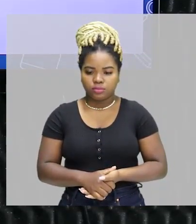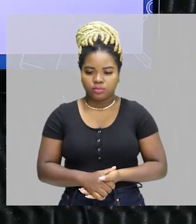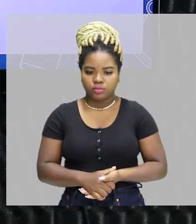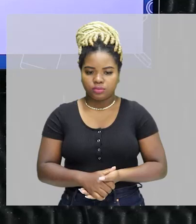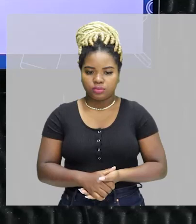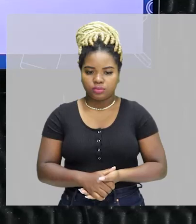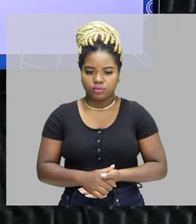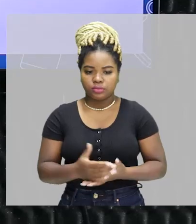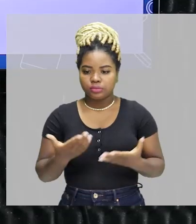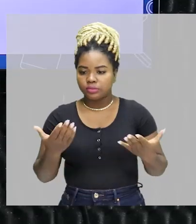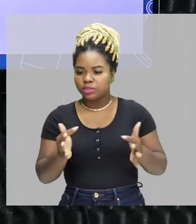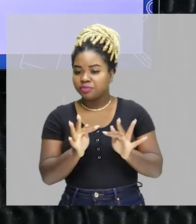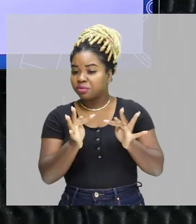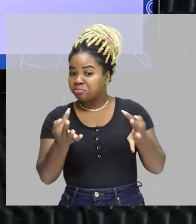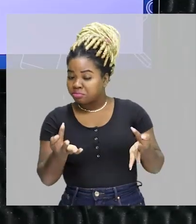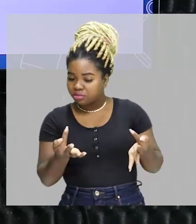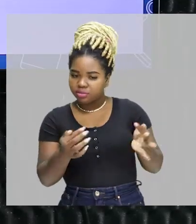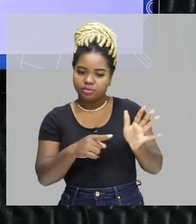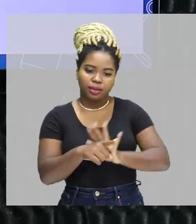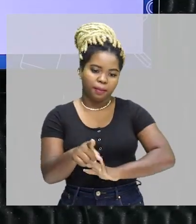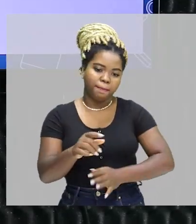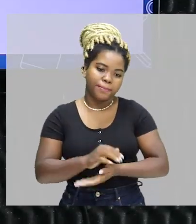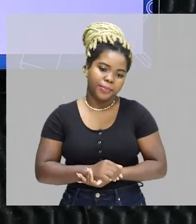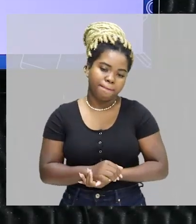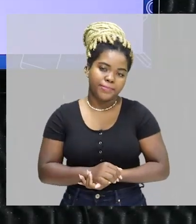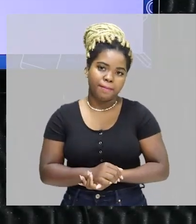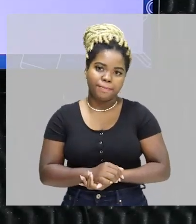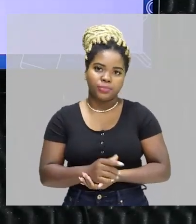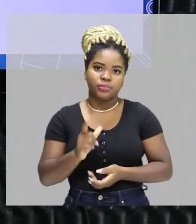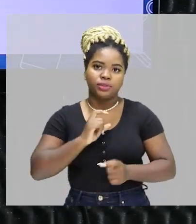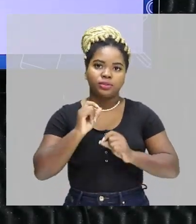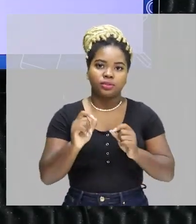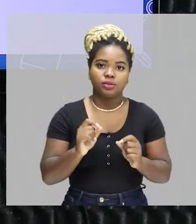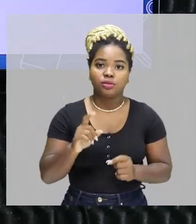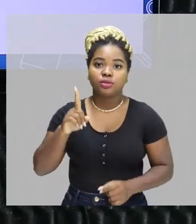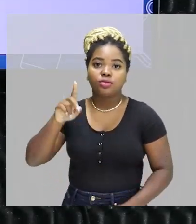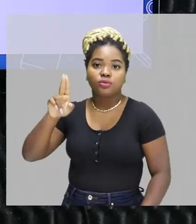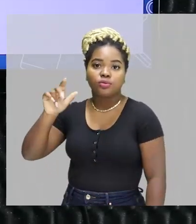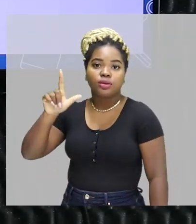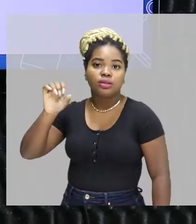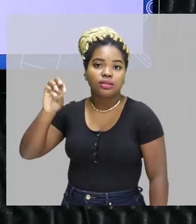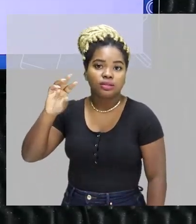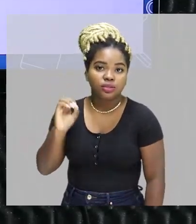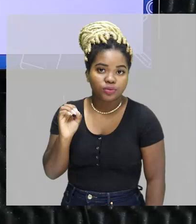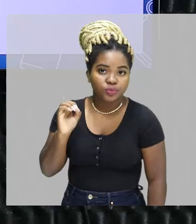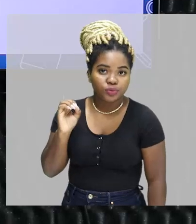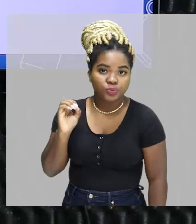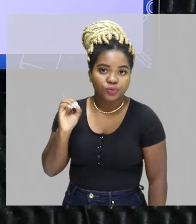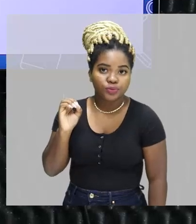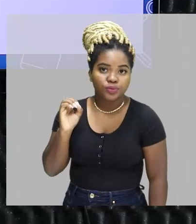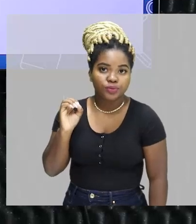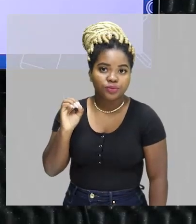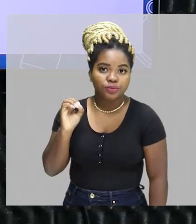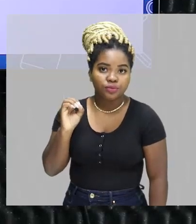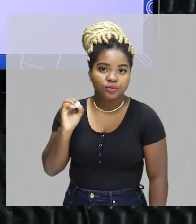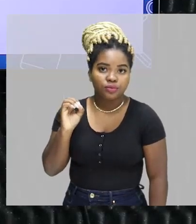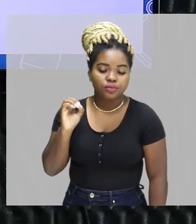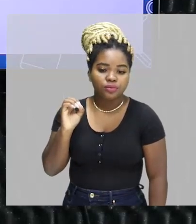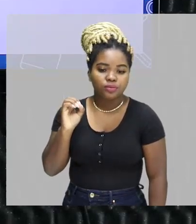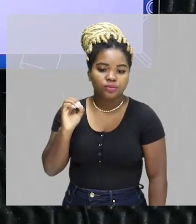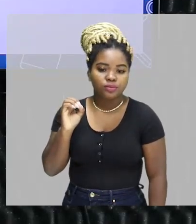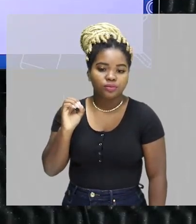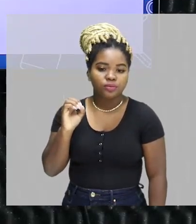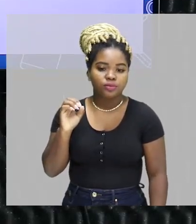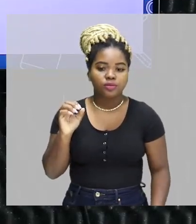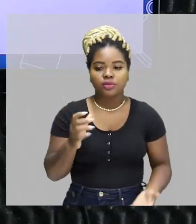Fica muito simples essa questão. Você tem aqui um dualismo entre aquilo que é